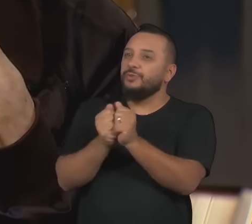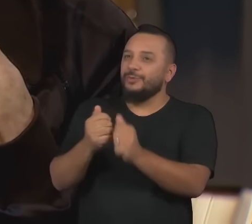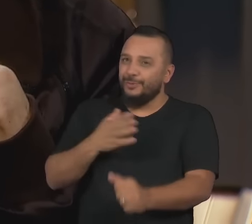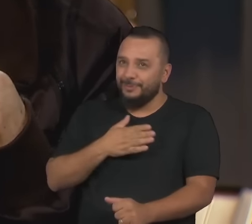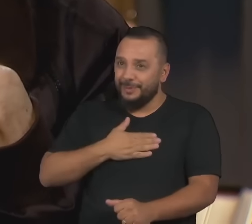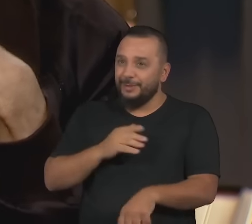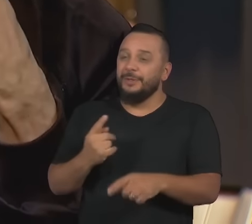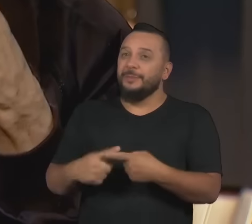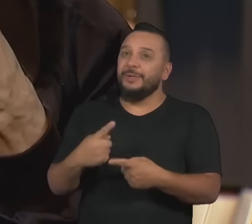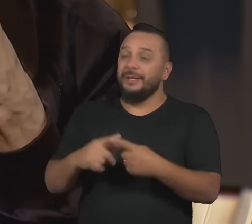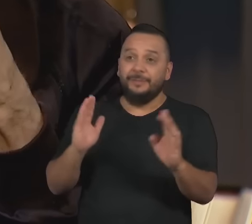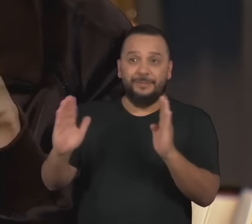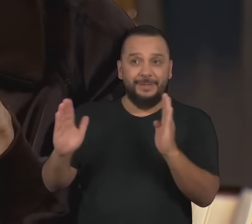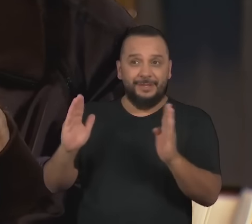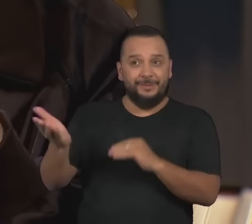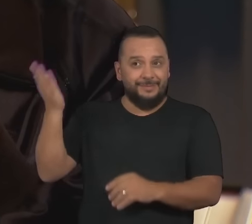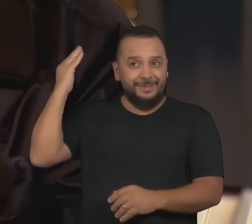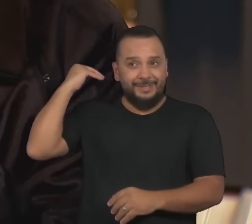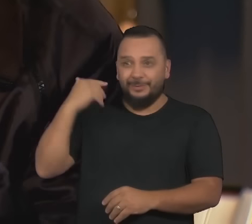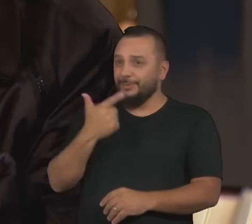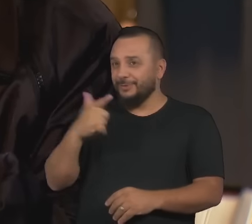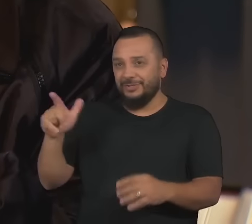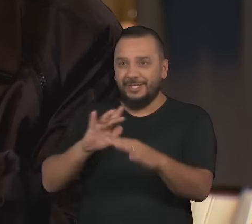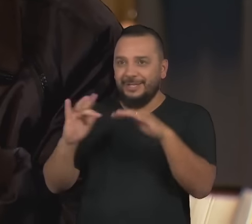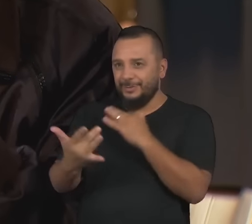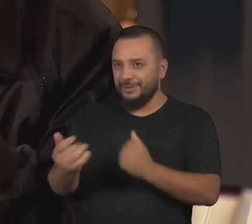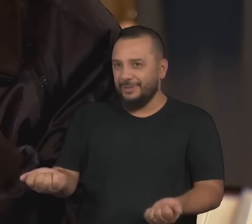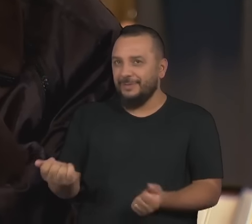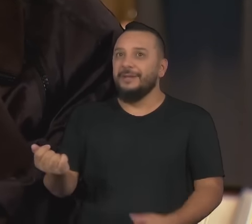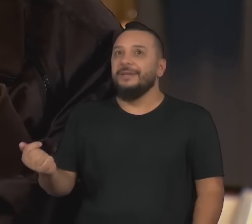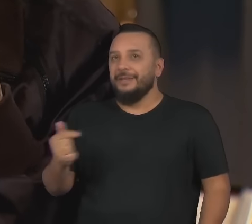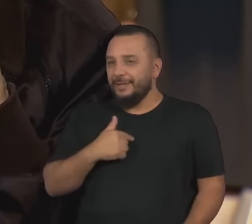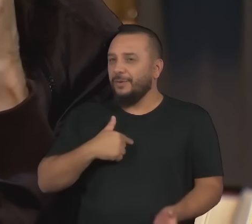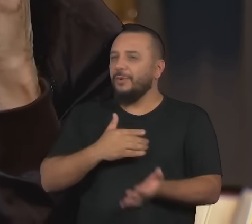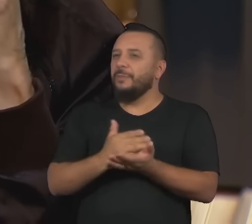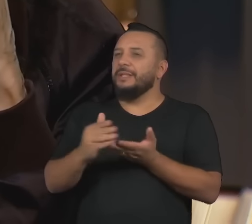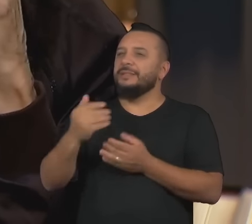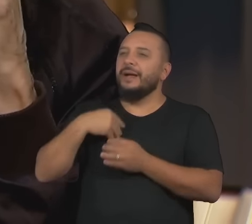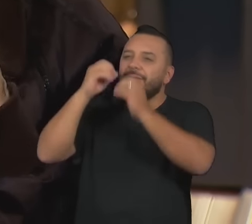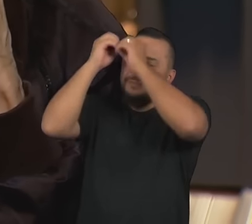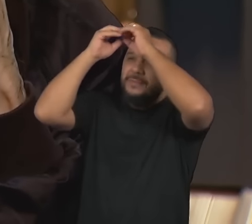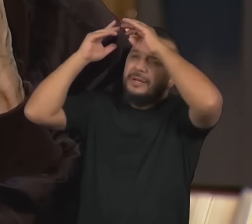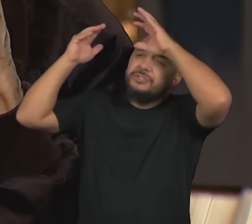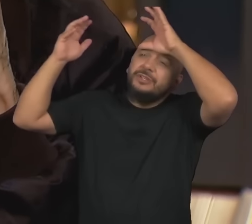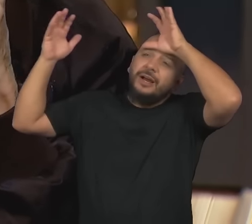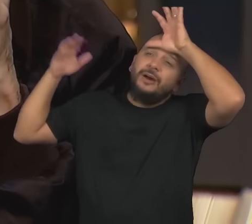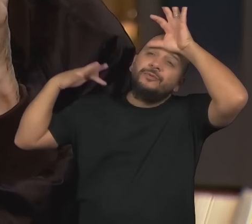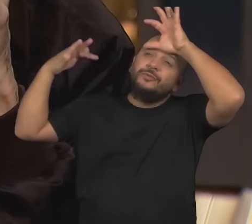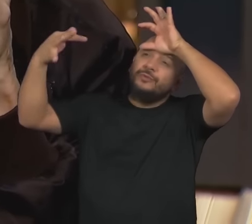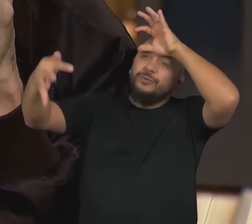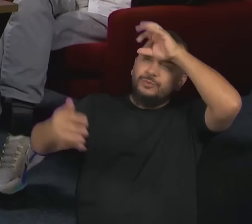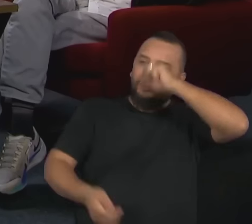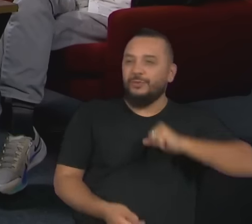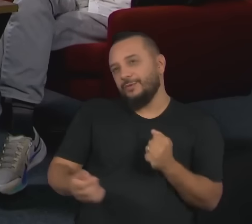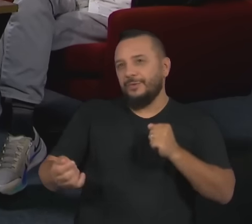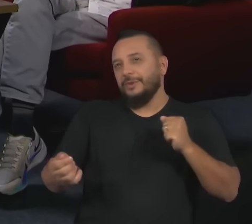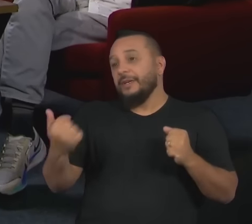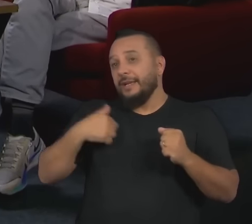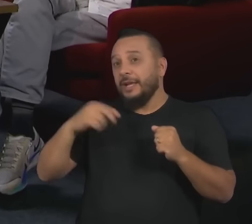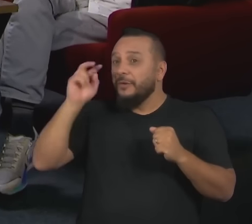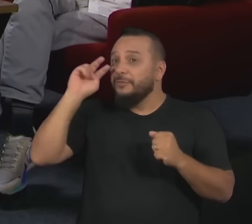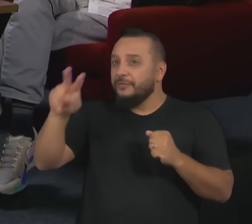época que não existia a rede social, eu já começava a vislumbrar o futuro, quando eu via aquelas